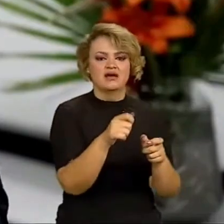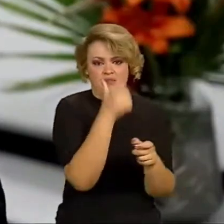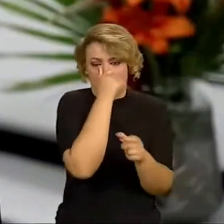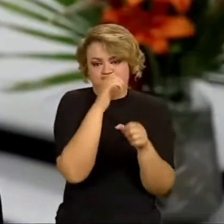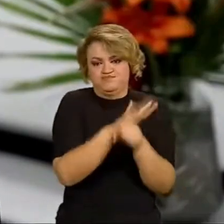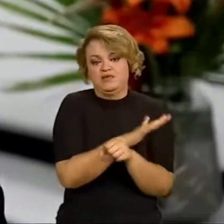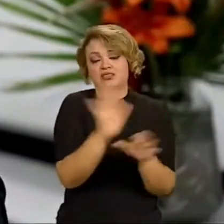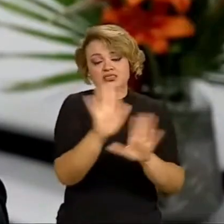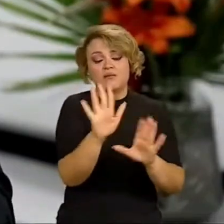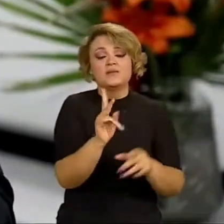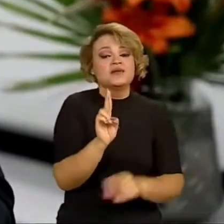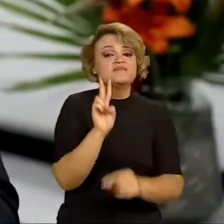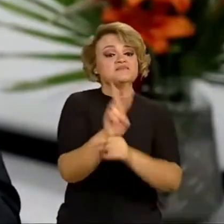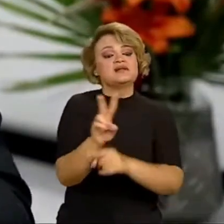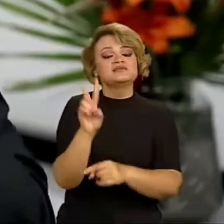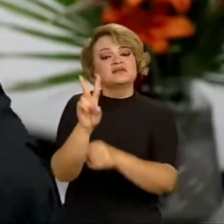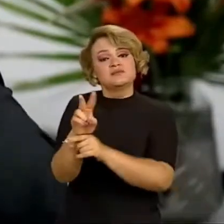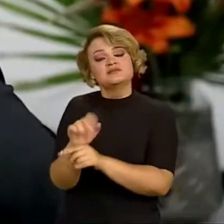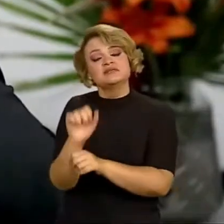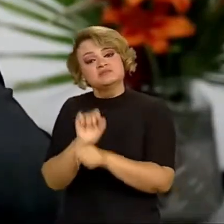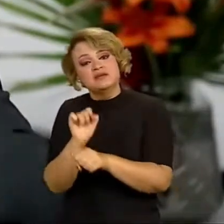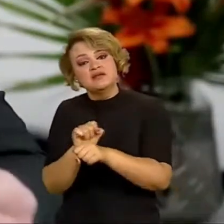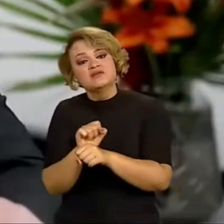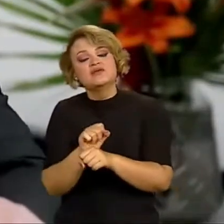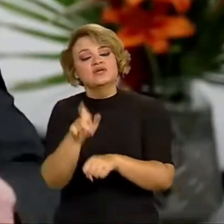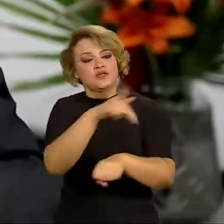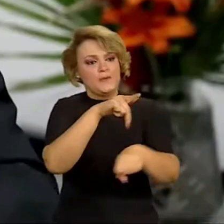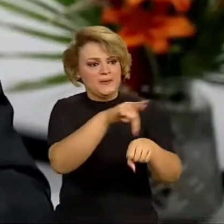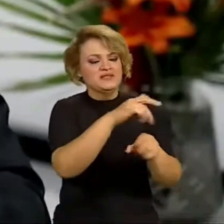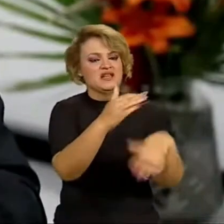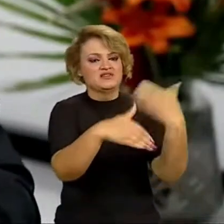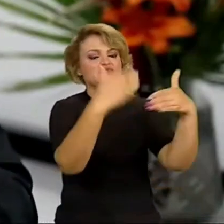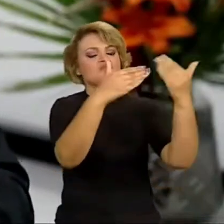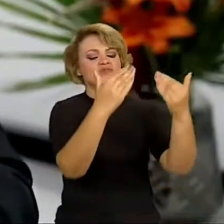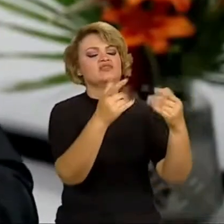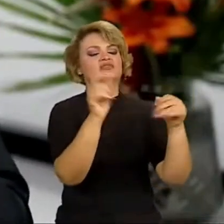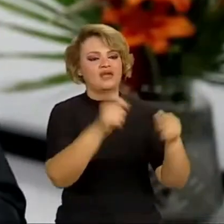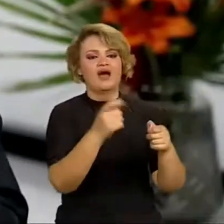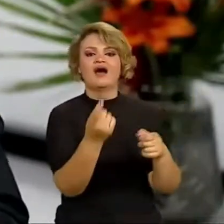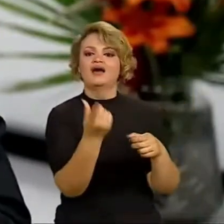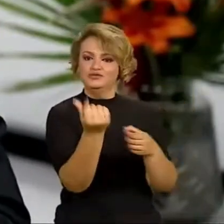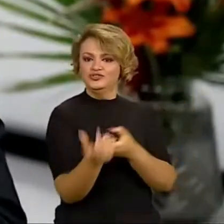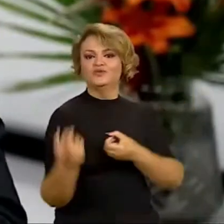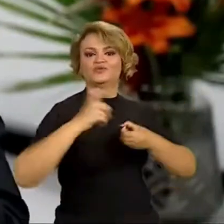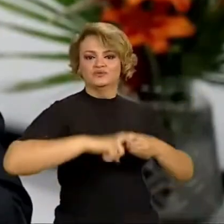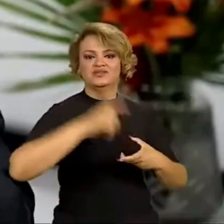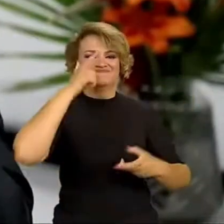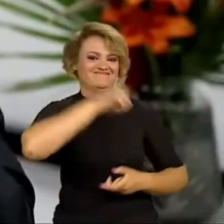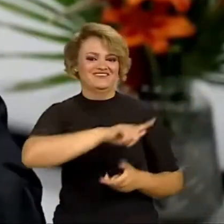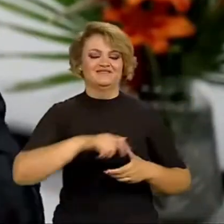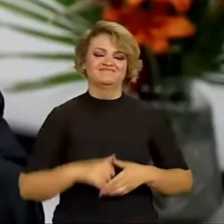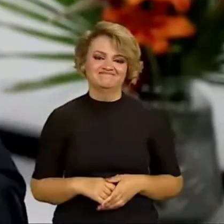emprestar a perspectiva de que o país vai criar condições de investir o dinheiro, se desenvolver e pagar,